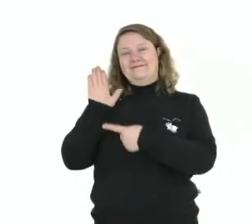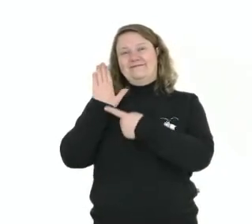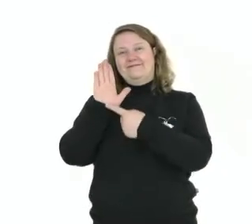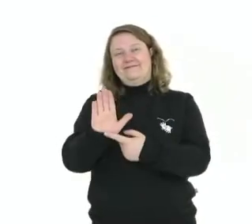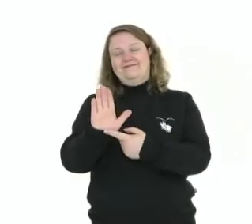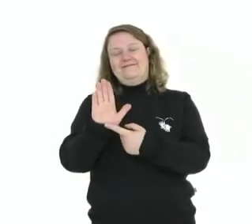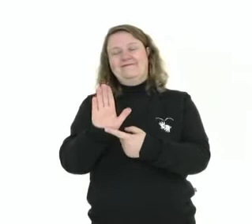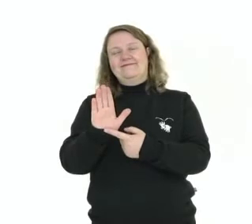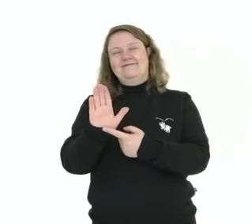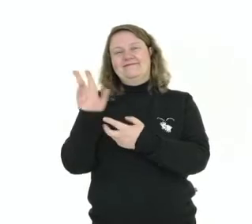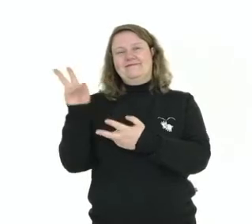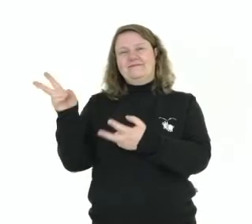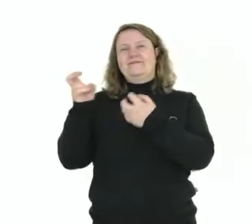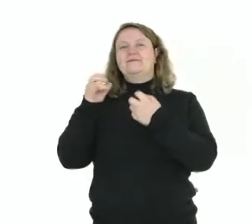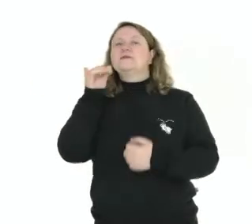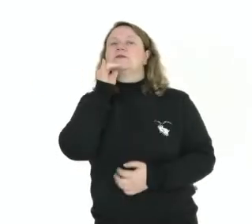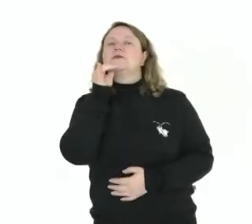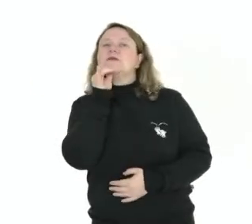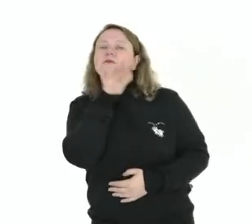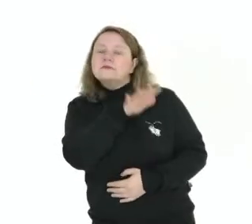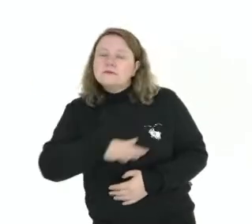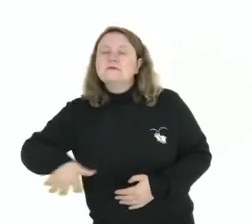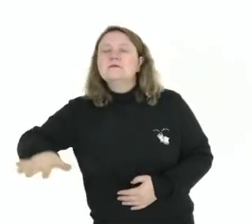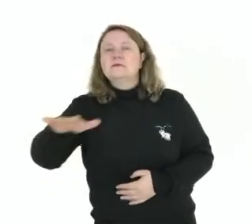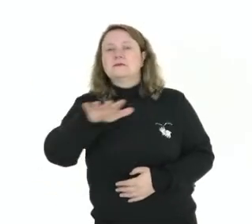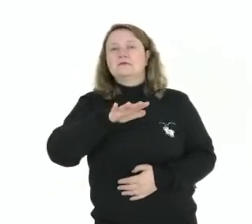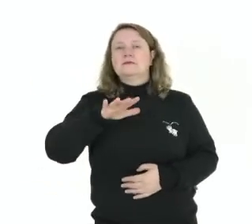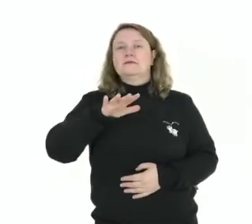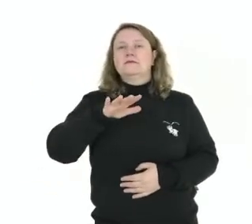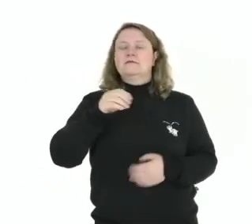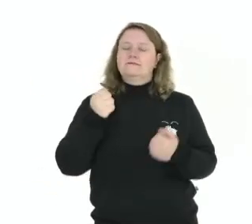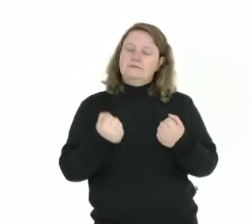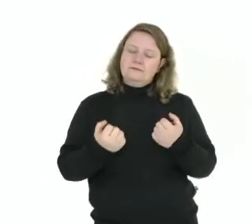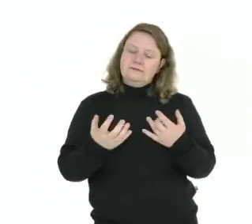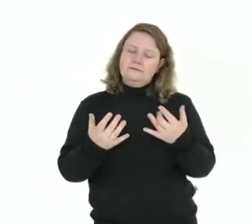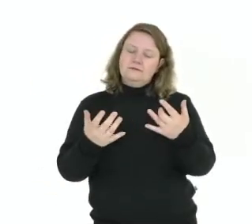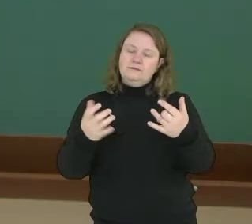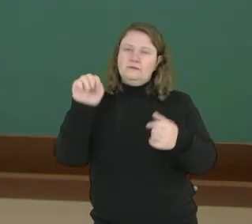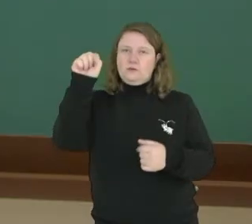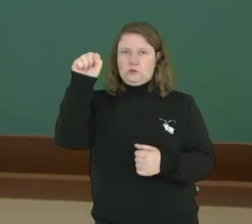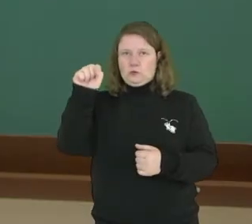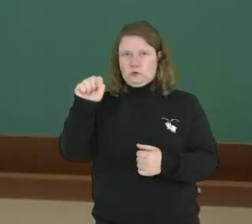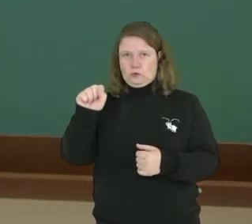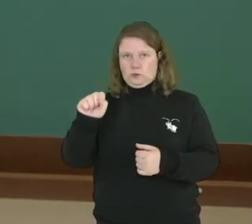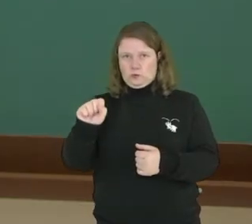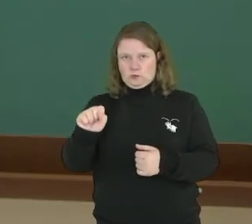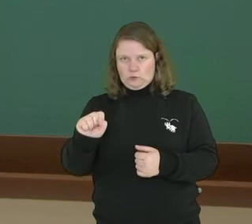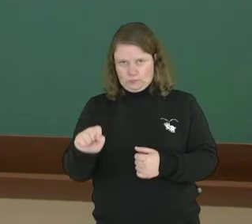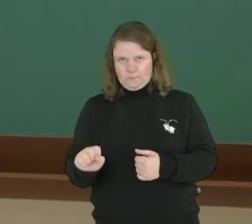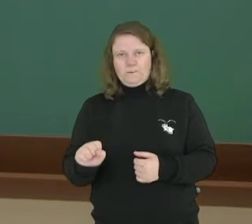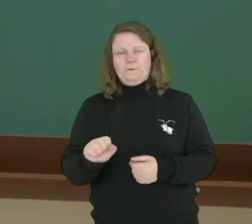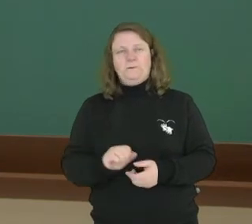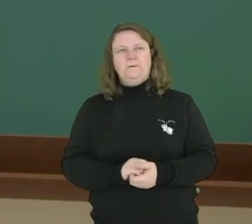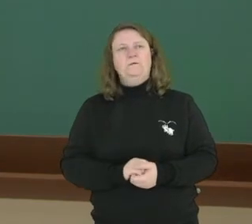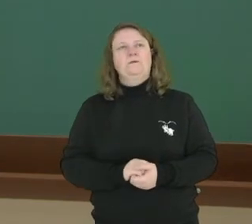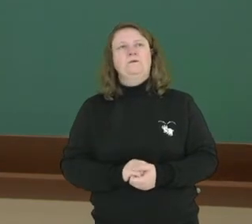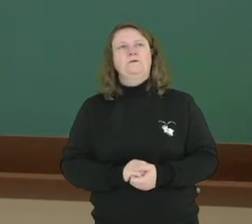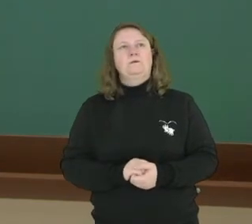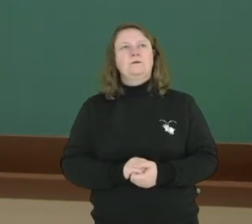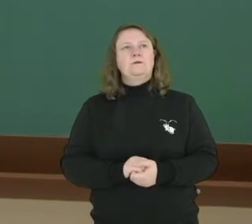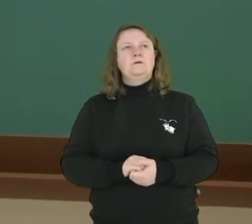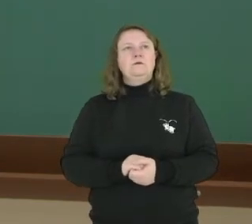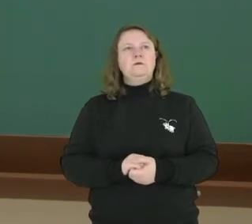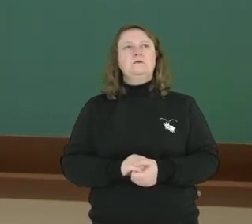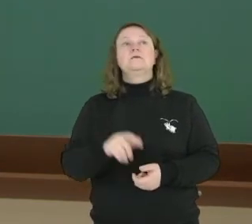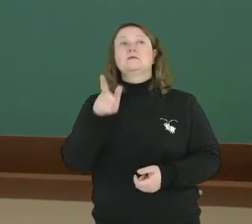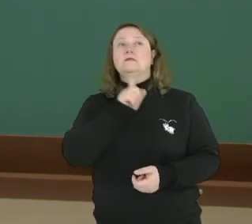essa ideia do exemplo de áreas de campos sulinos, que é um dos tipos de vegetação da região sul. Aí